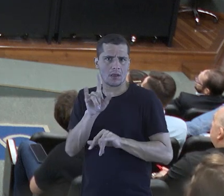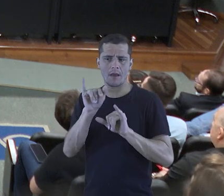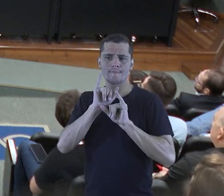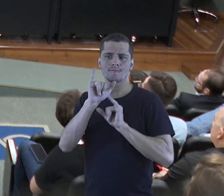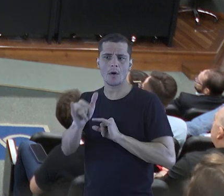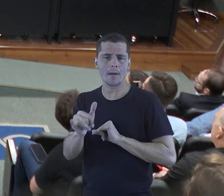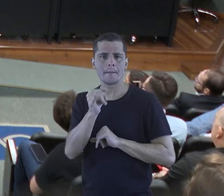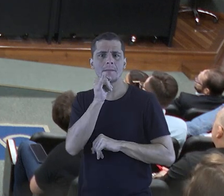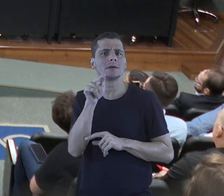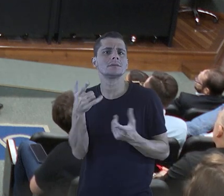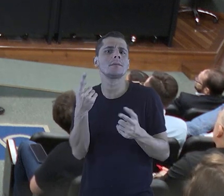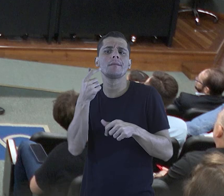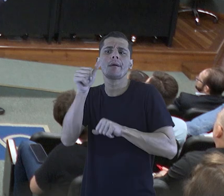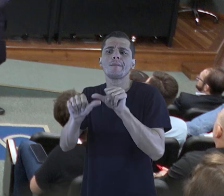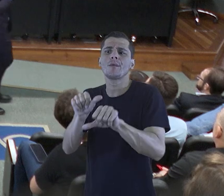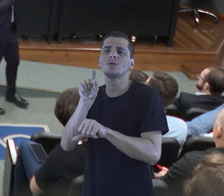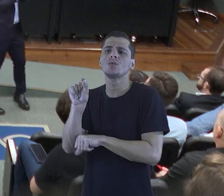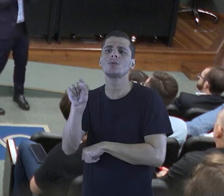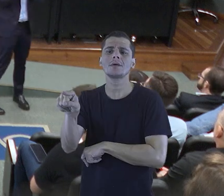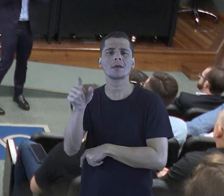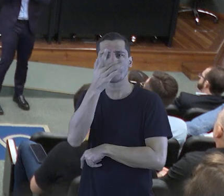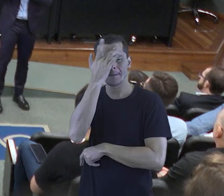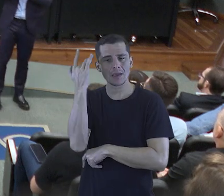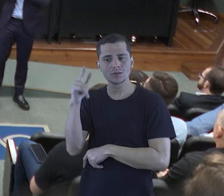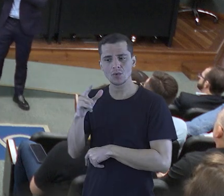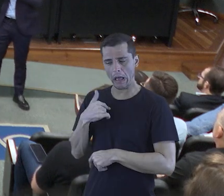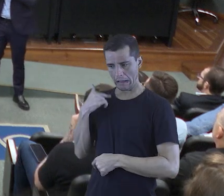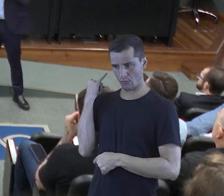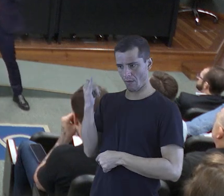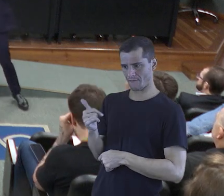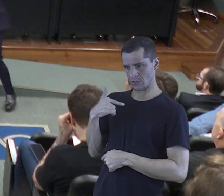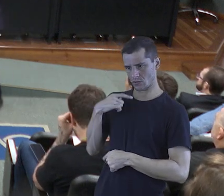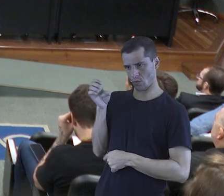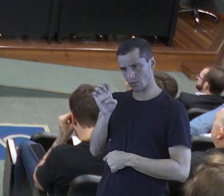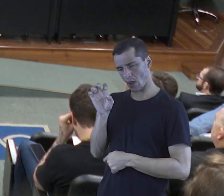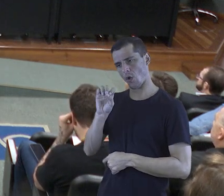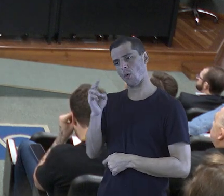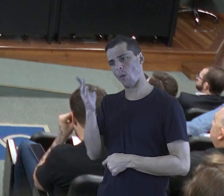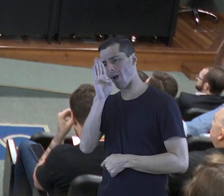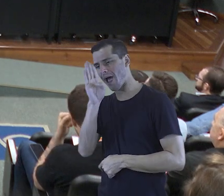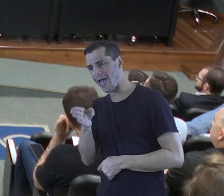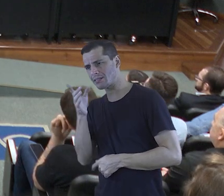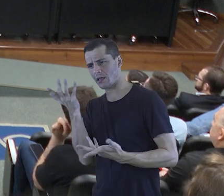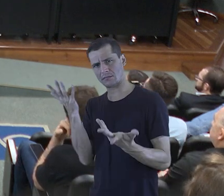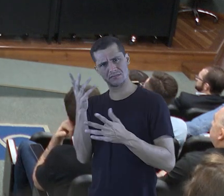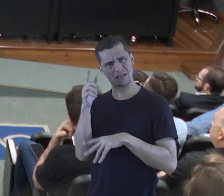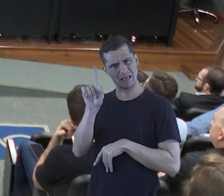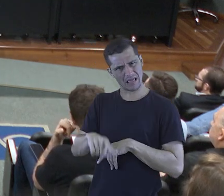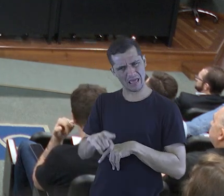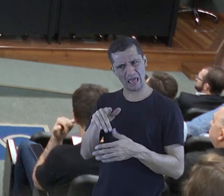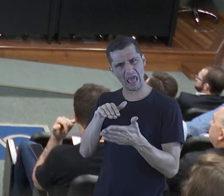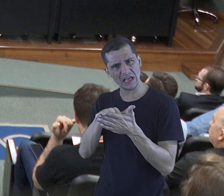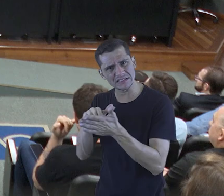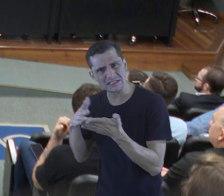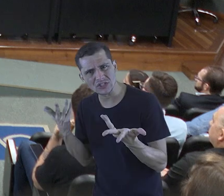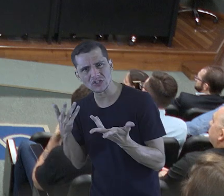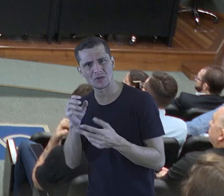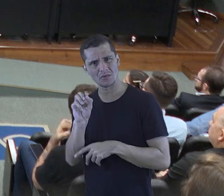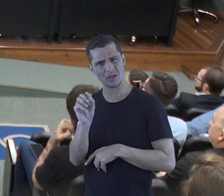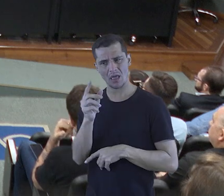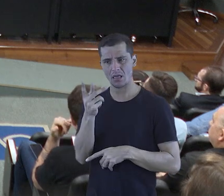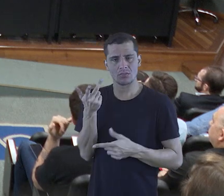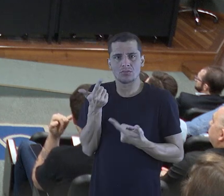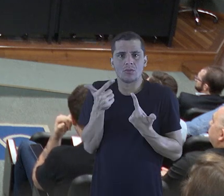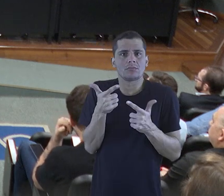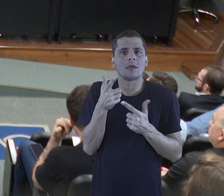informar. Porque, vamos lá, o que muda na característica de diversidade da pessoa informando? Nada. A não ser que